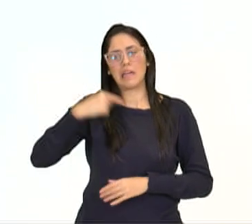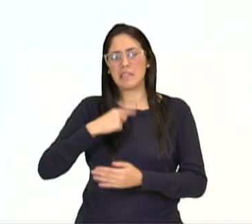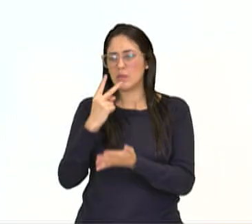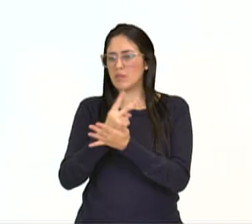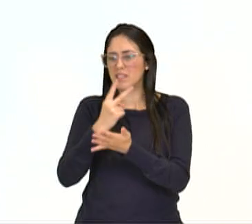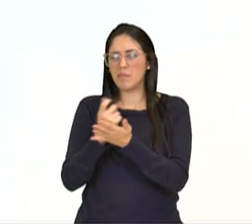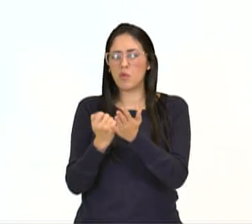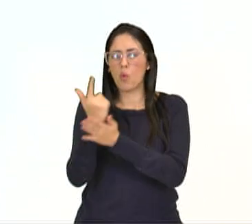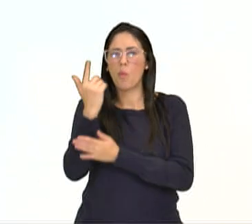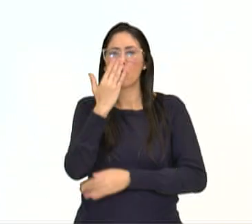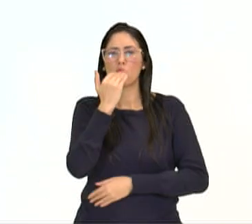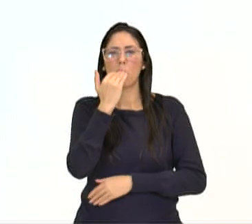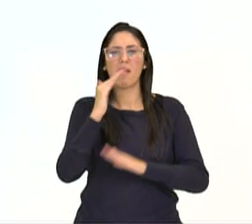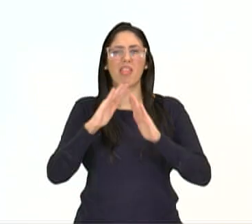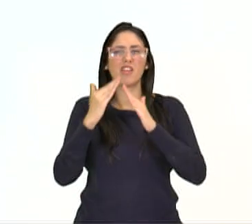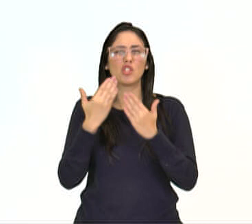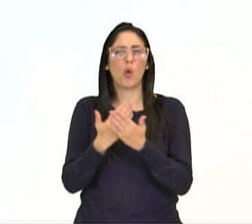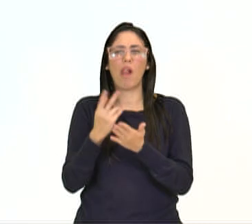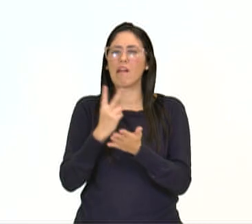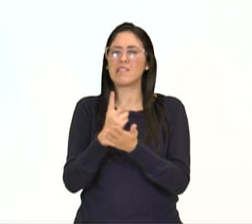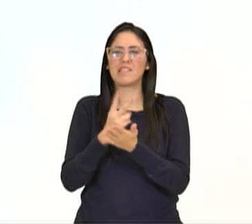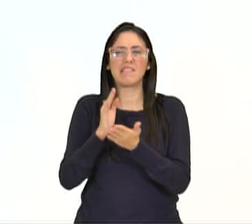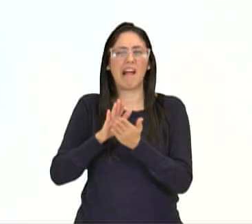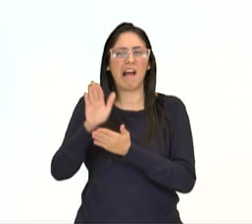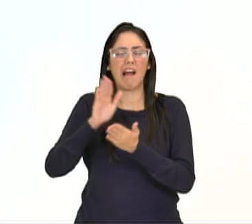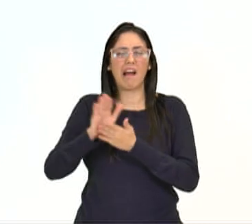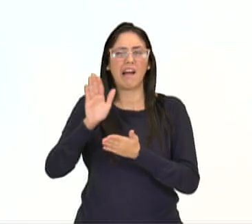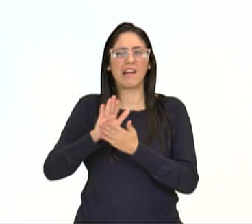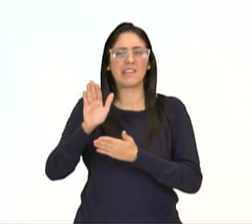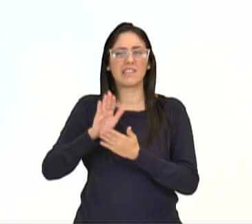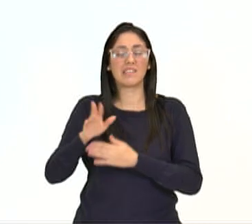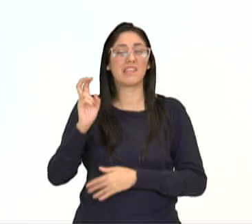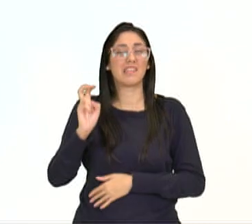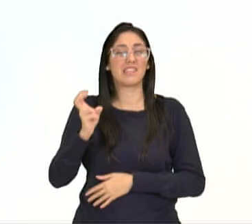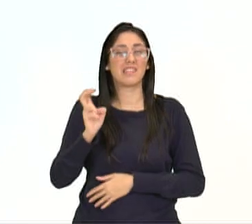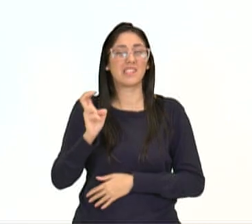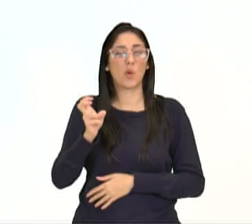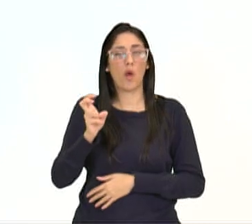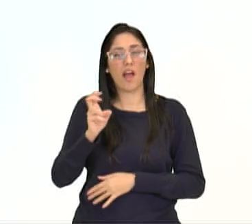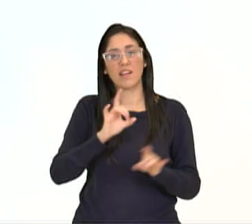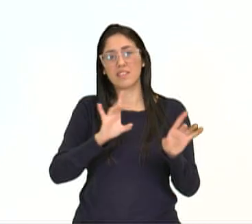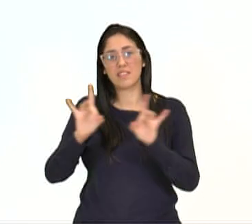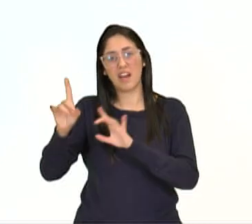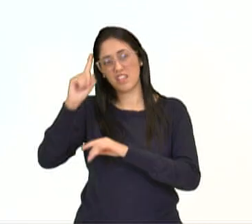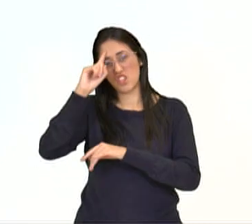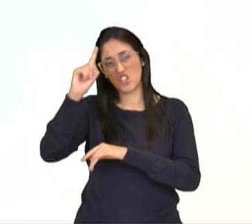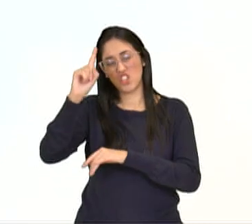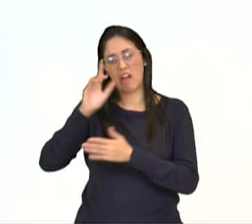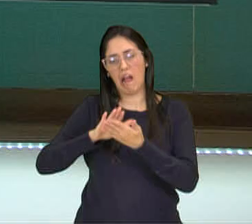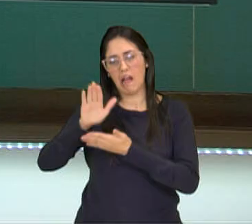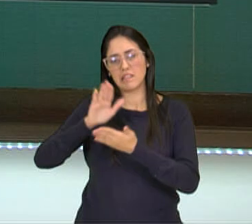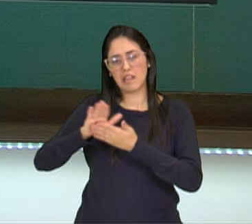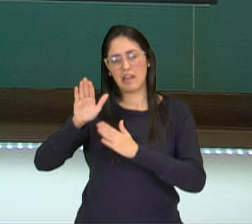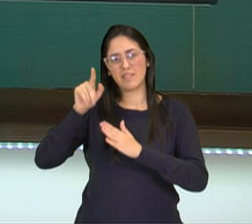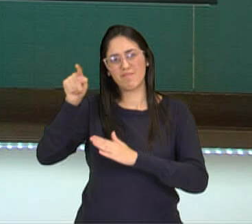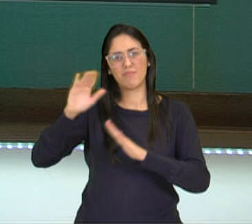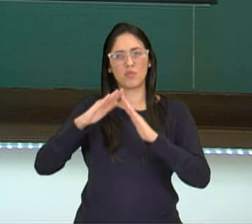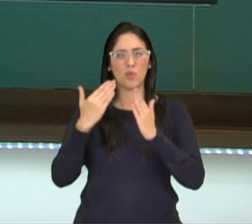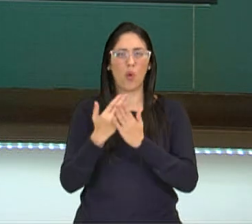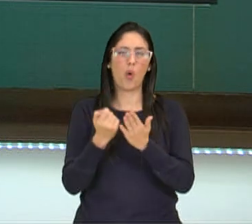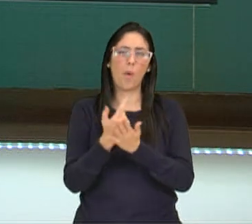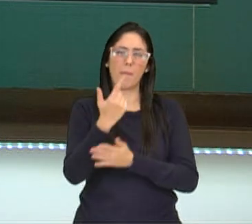comercial da escola e gasta aproximadamente R$ 5,00 por dia com esses lanches. A escola de